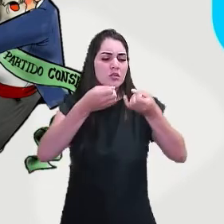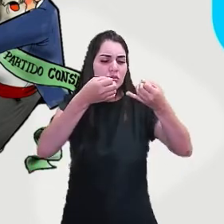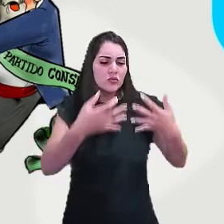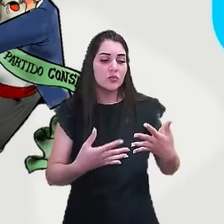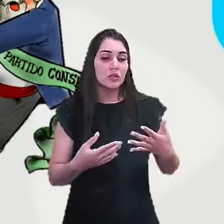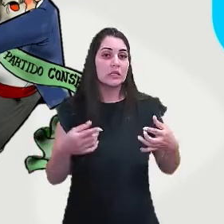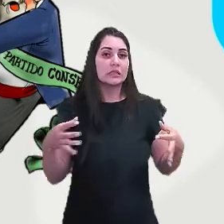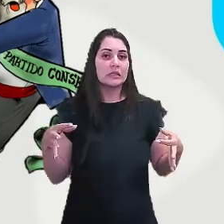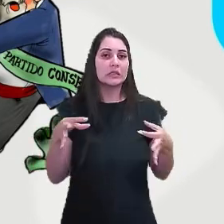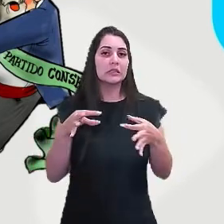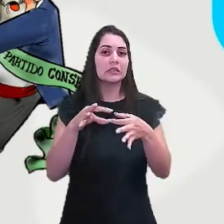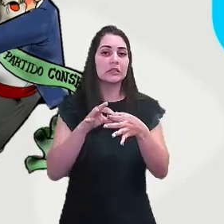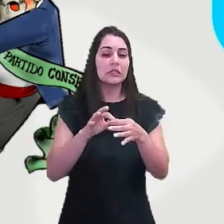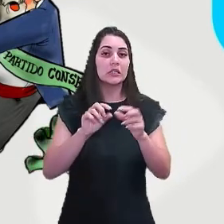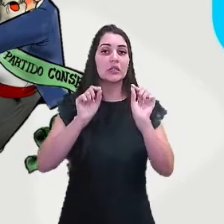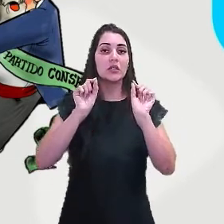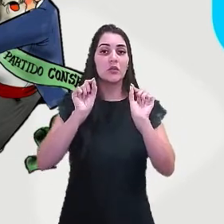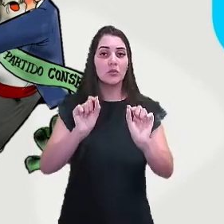está ligada